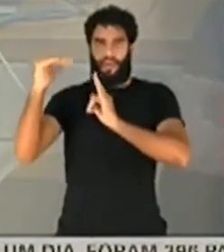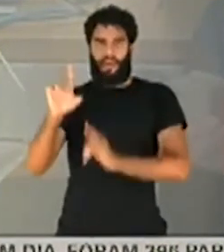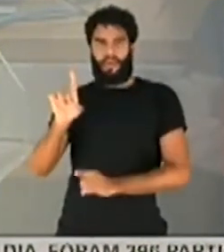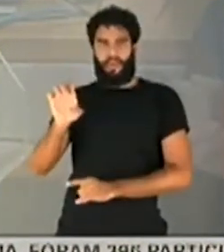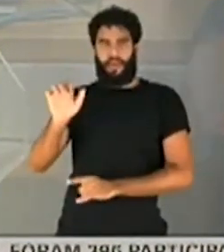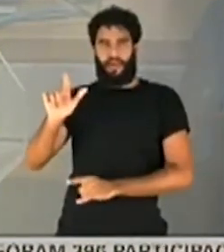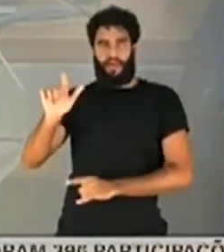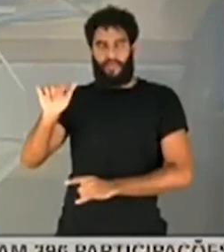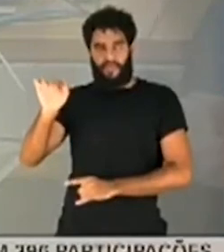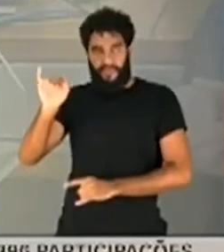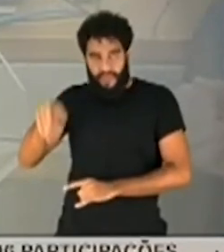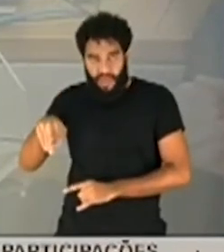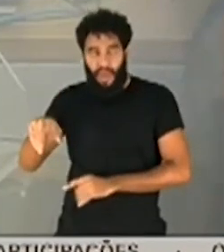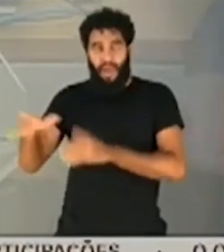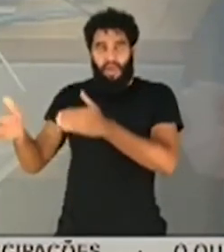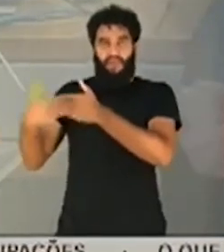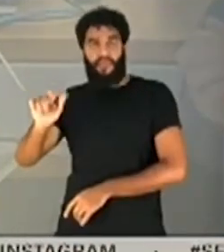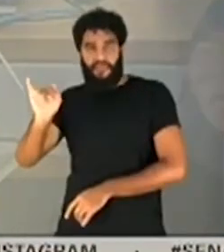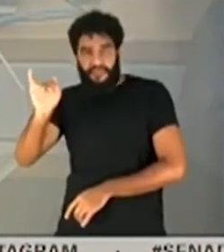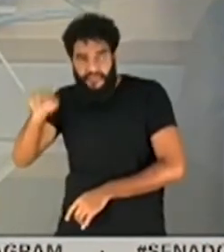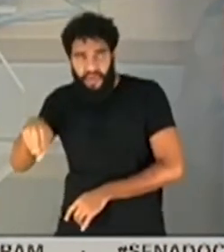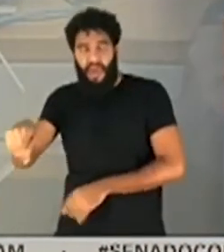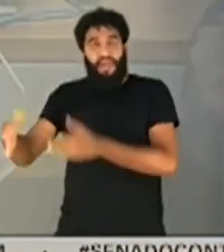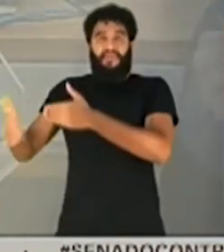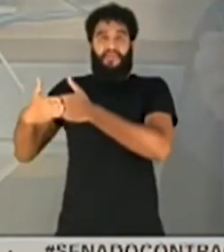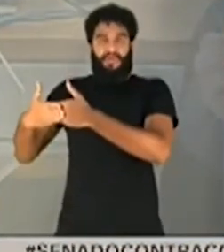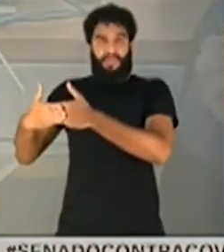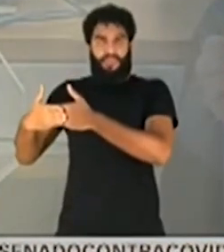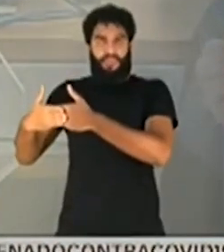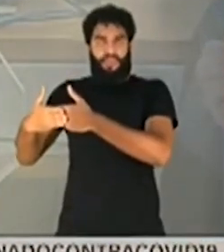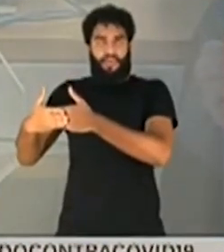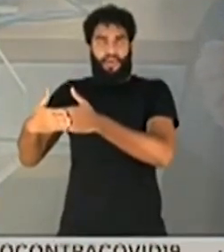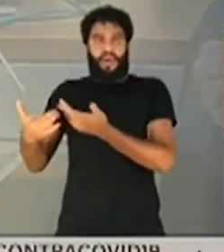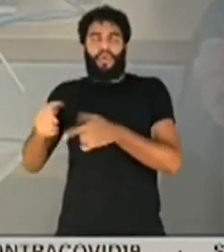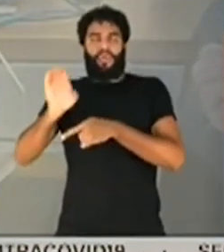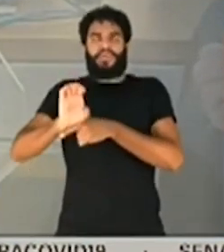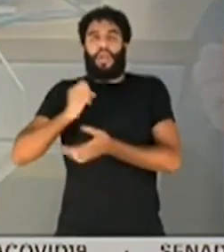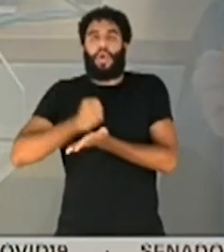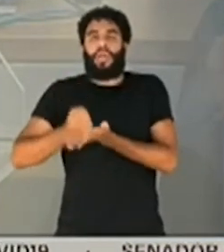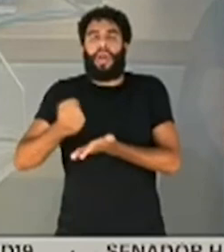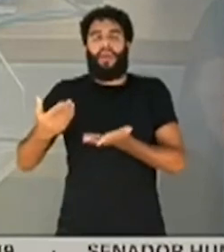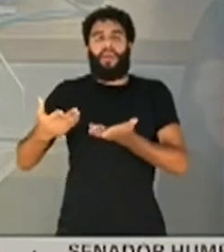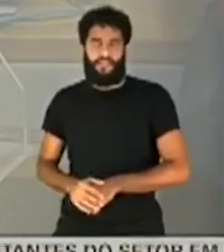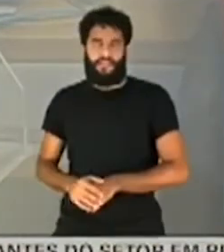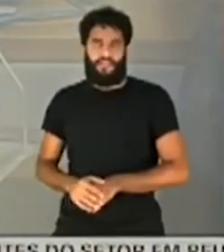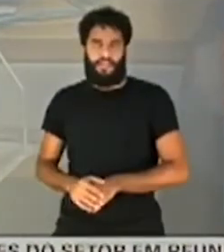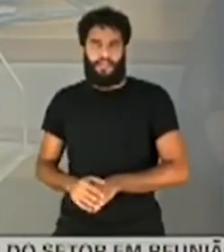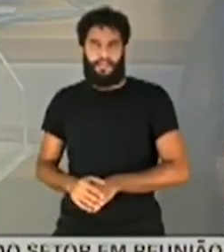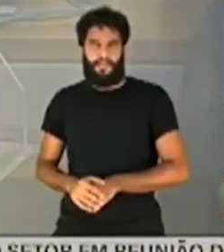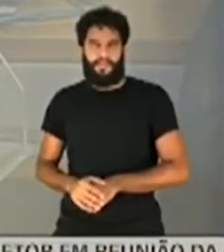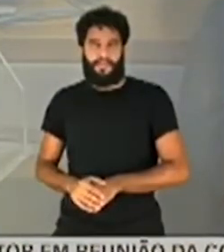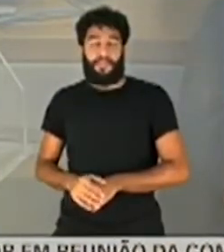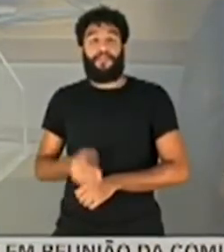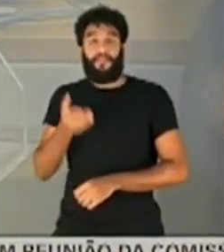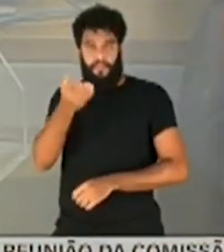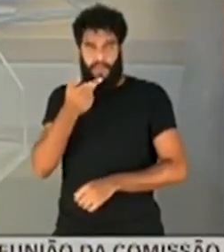público fechado e sem operação. E o Estado contratando um hospital de campanha privado. Quando Vossa Senhoria